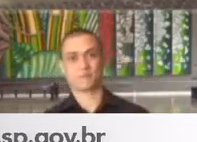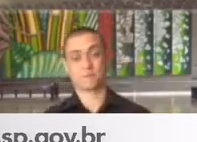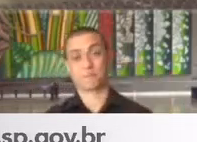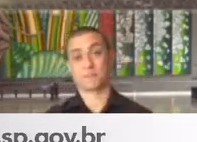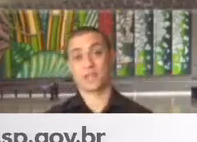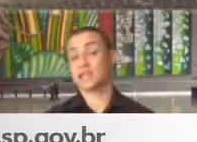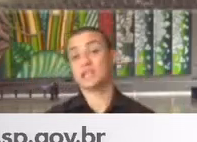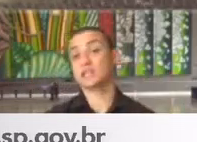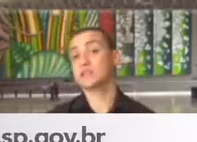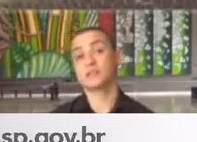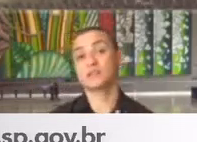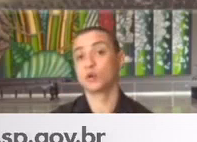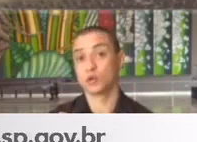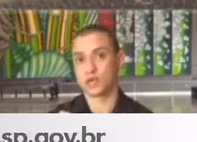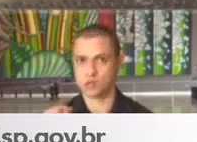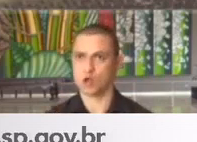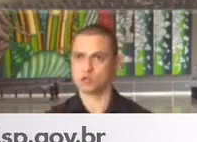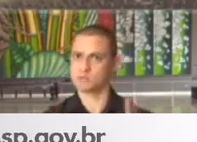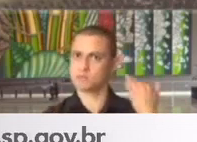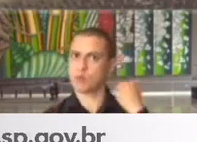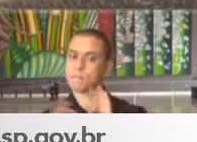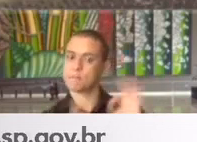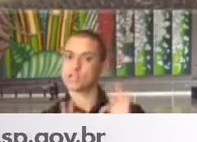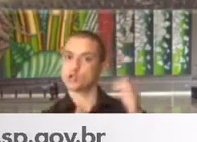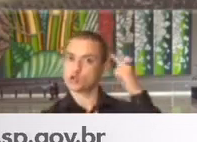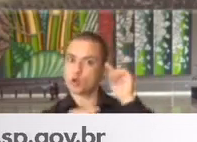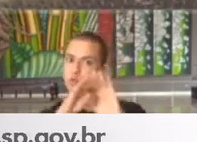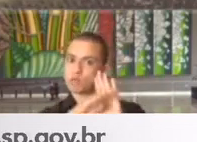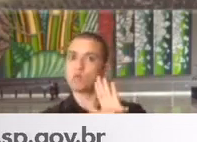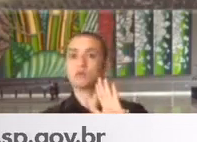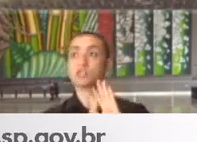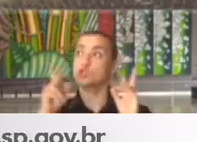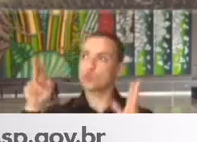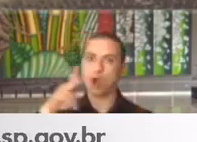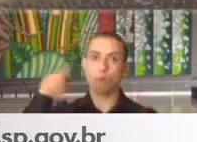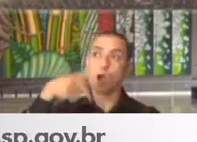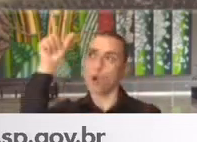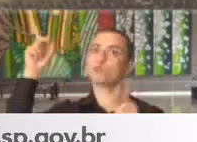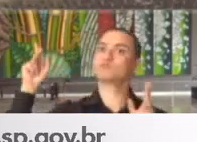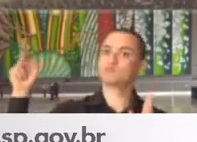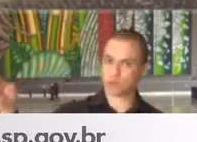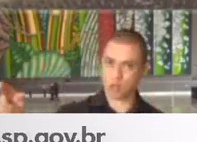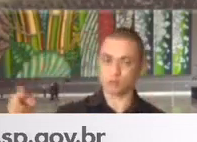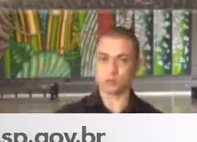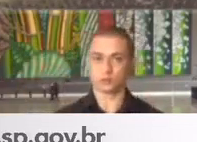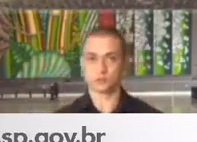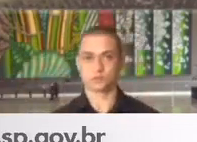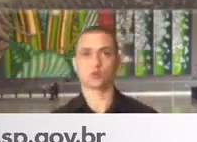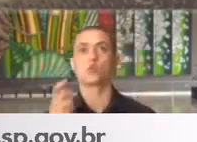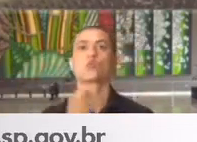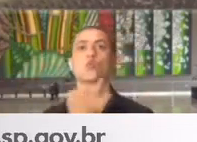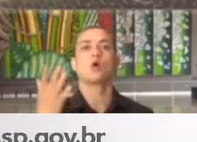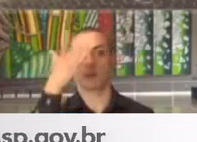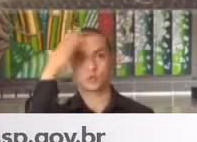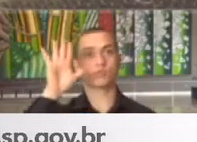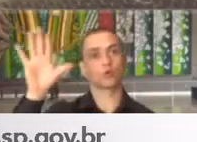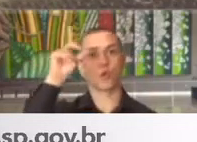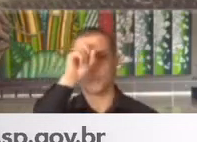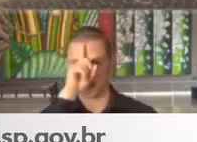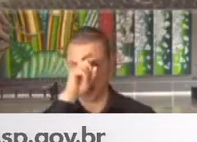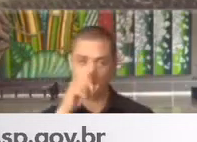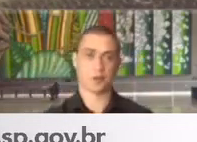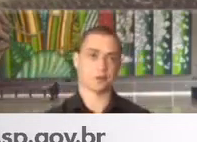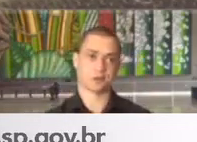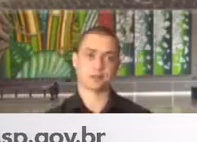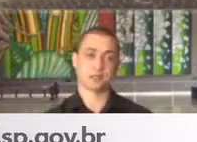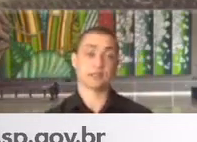que nós estamos dentro do observado nos demais países, tanto em termos de hospitalização, vamos chamar desta